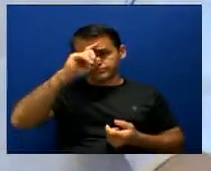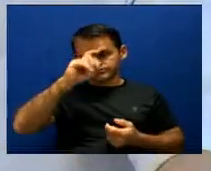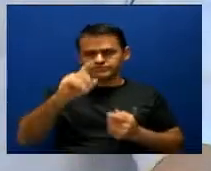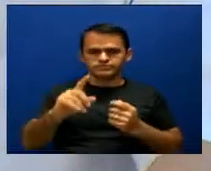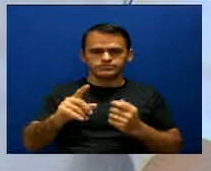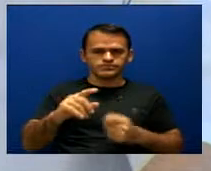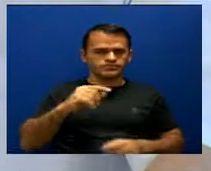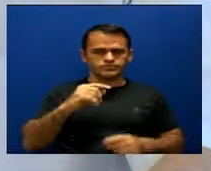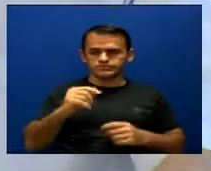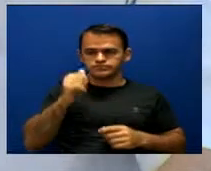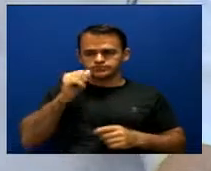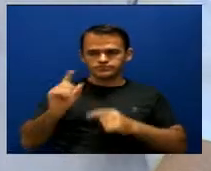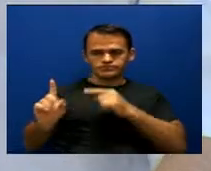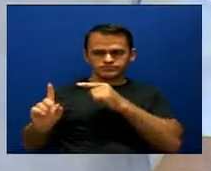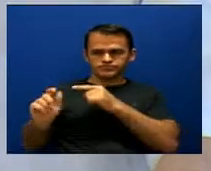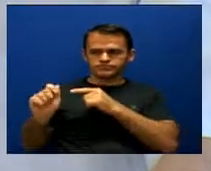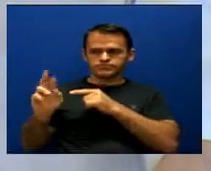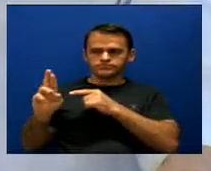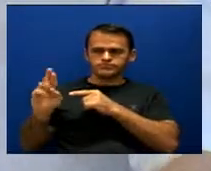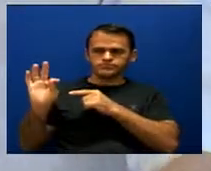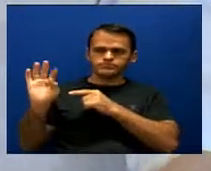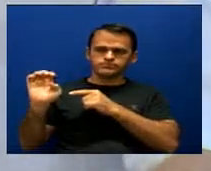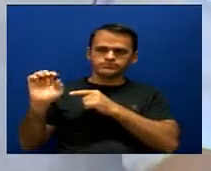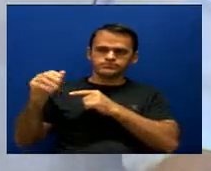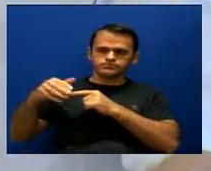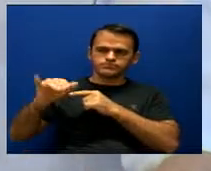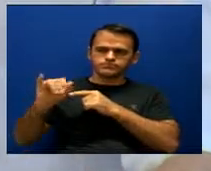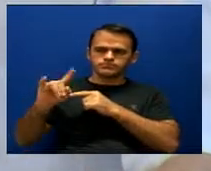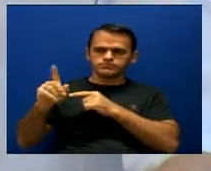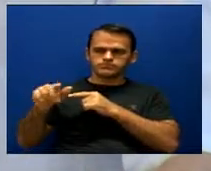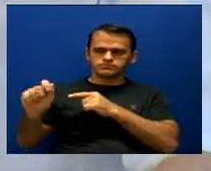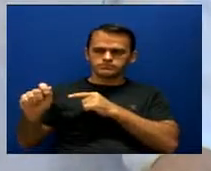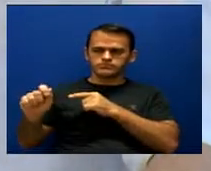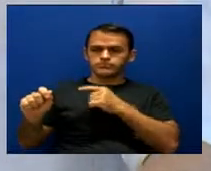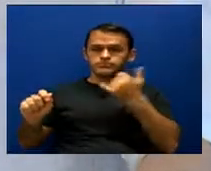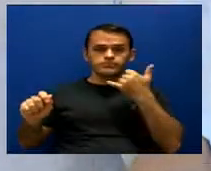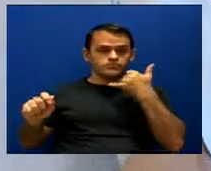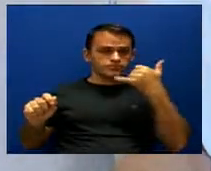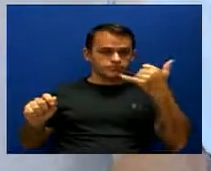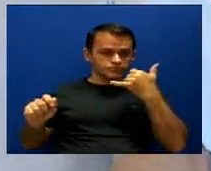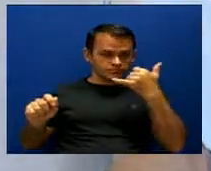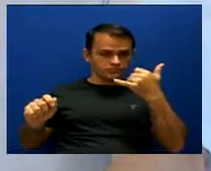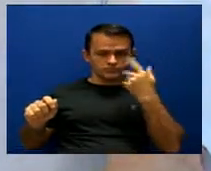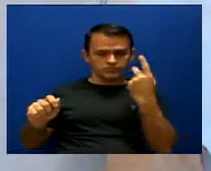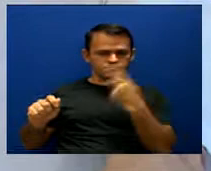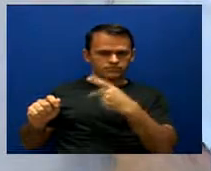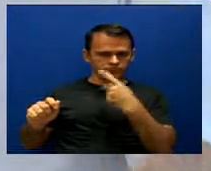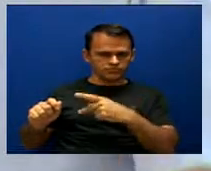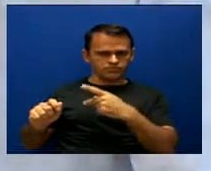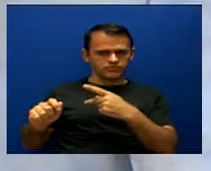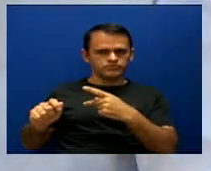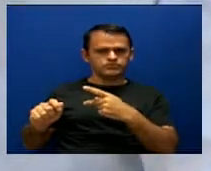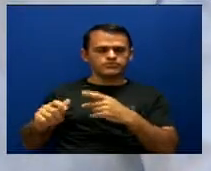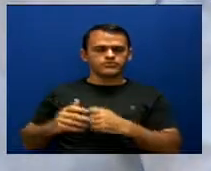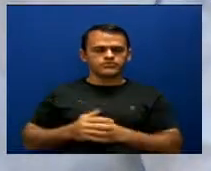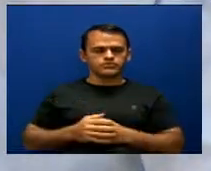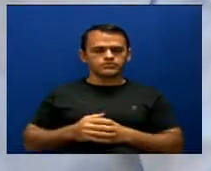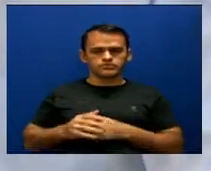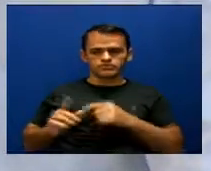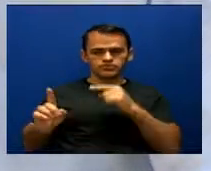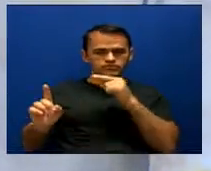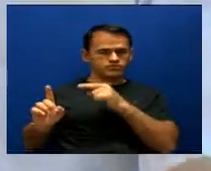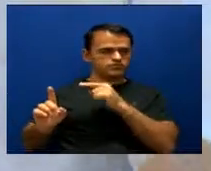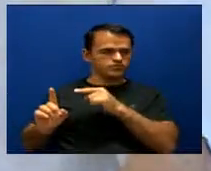Então, a Artemísia, depois ela vai ficar, os senhores podem pegar o telefone dela, porque só o fato de ir até ao leito,